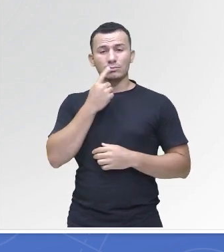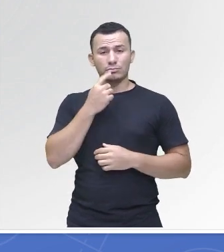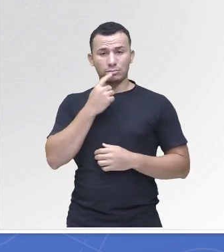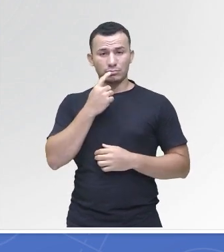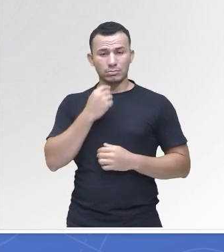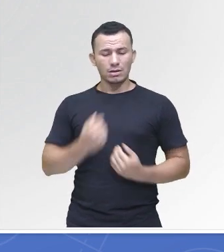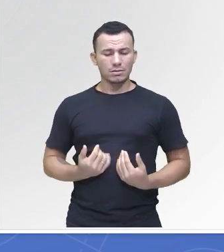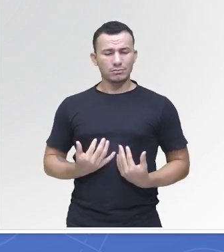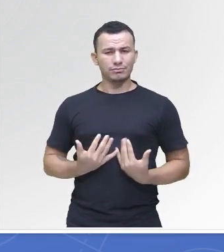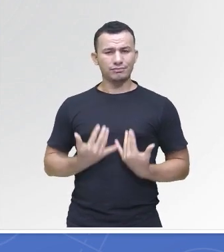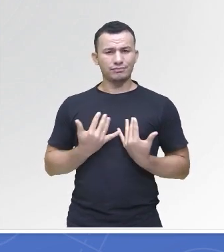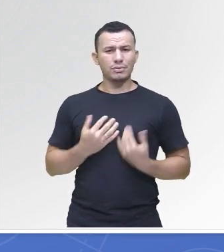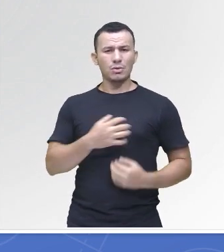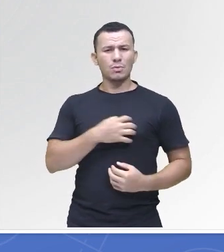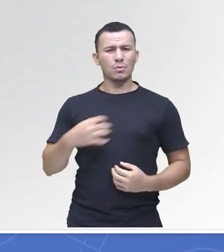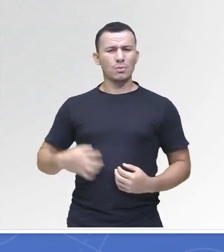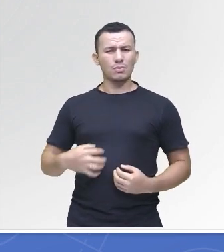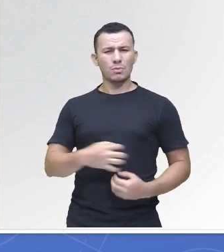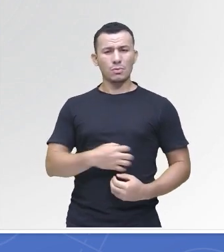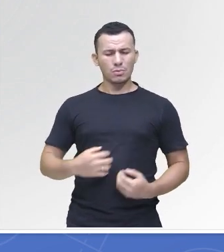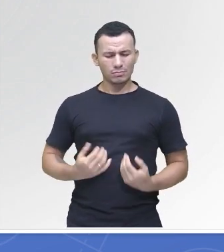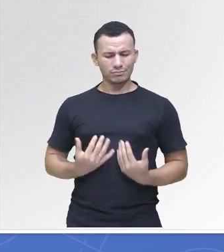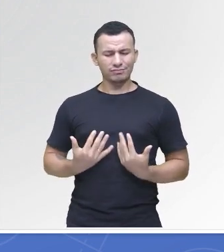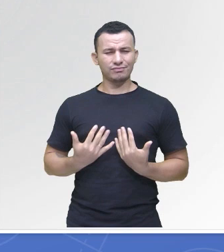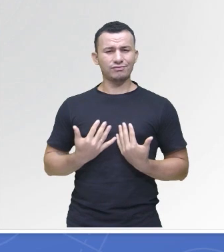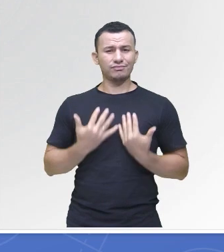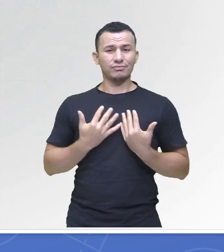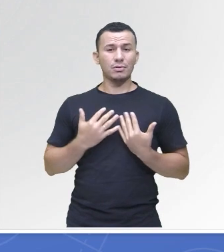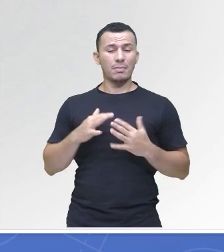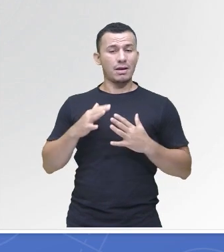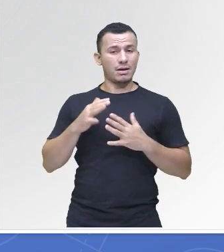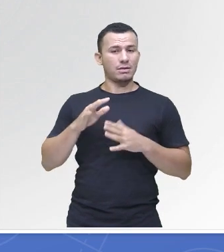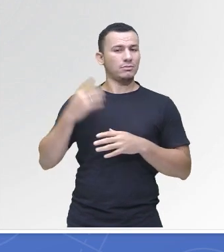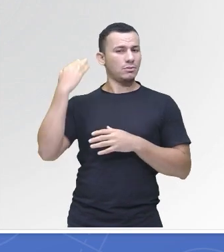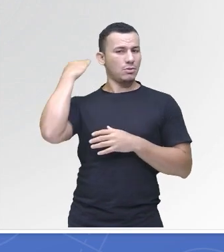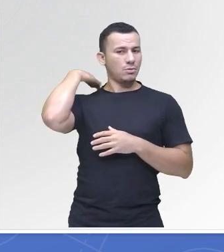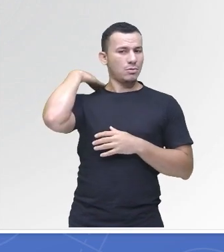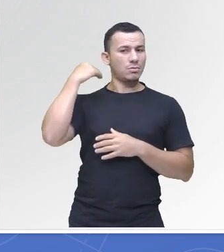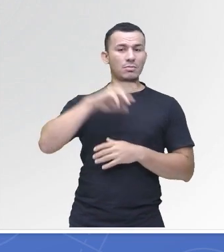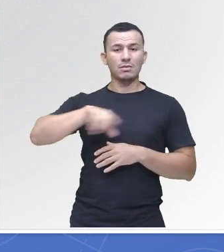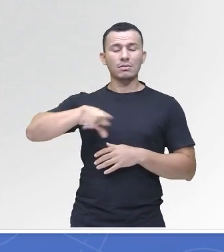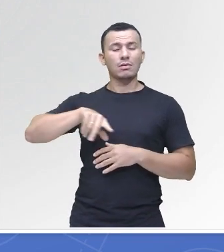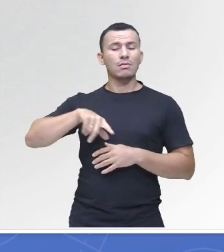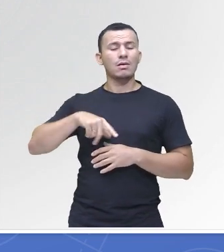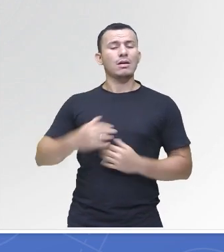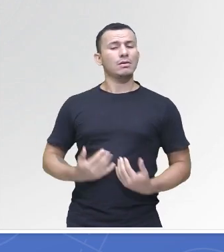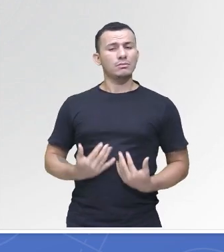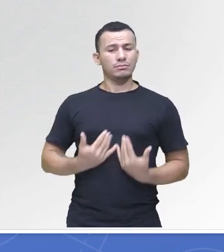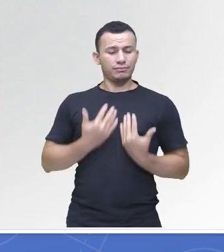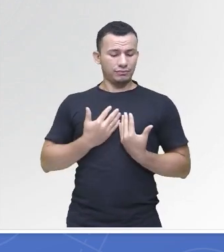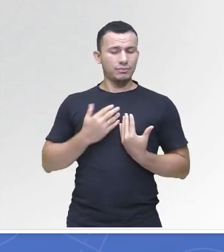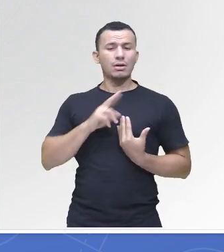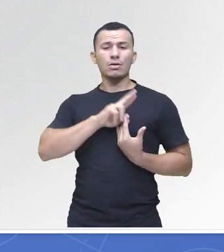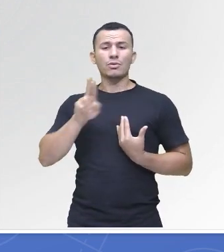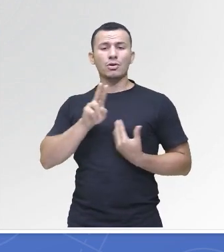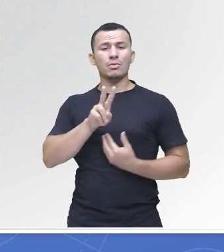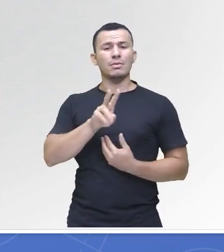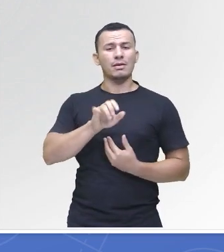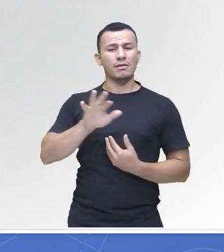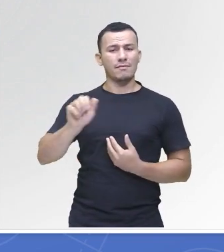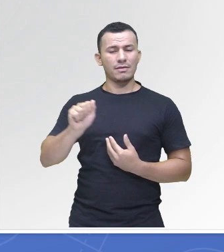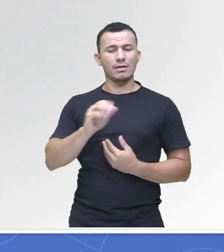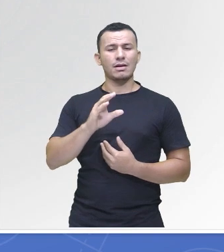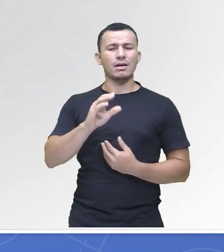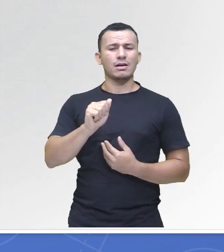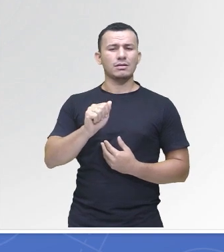ali de diferentes partes do corpo, exceto ali os pulmões, ele chega ao nosso coração por meio das veias cavas, né? A gente